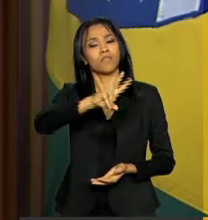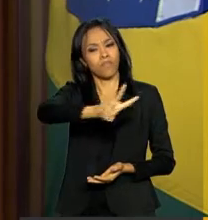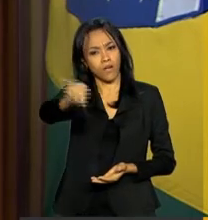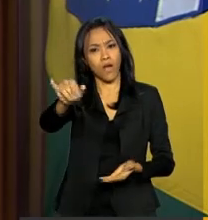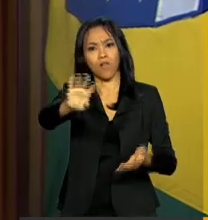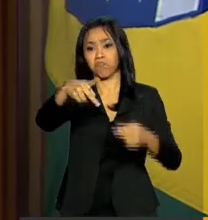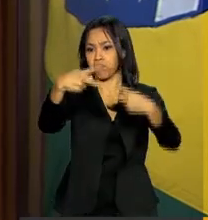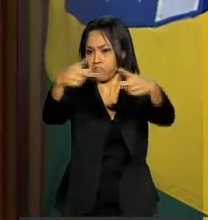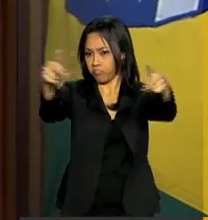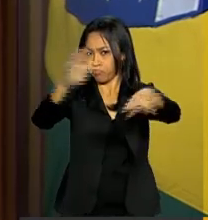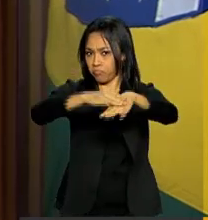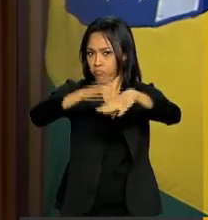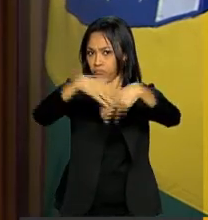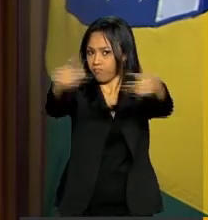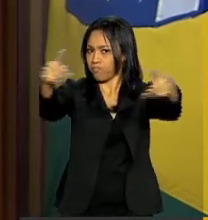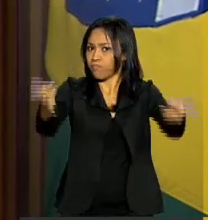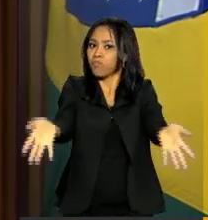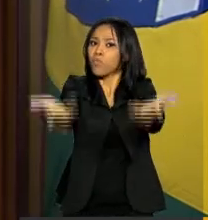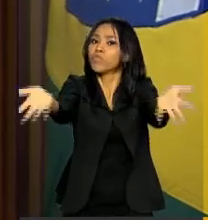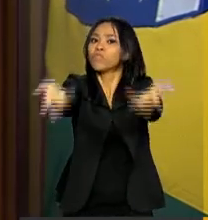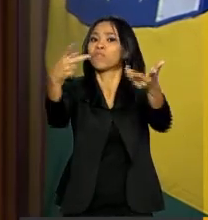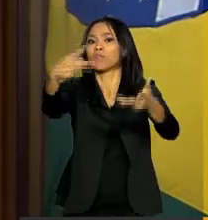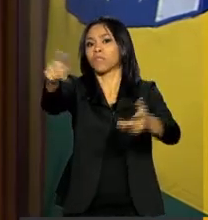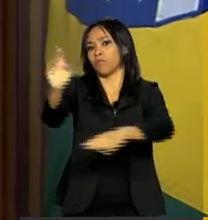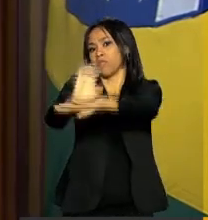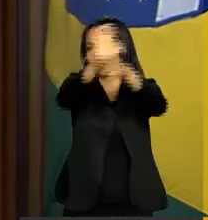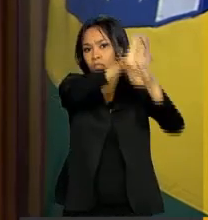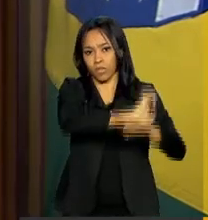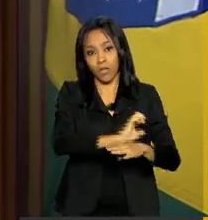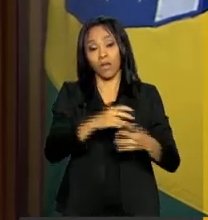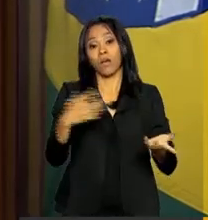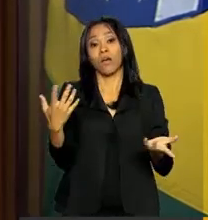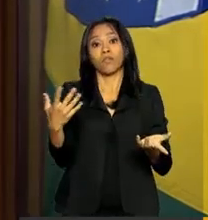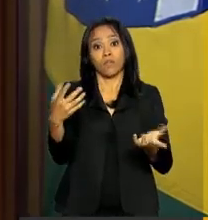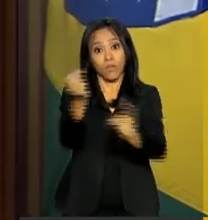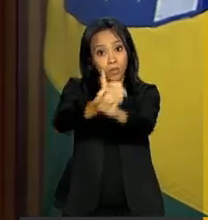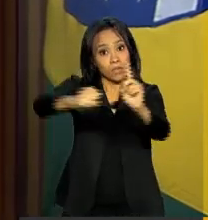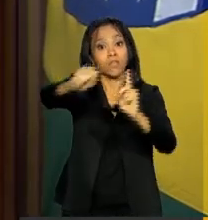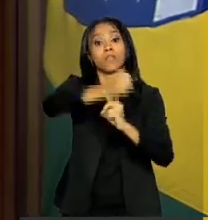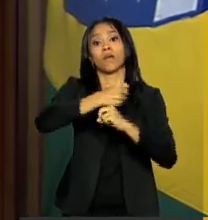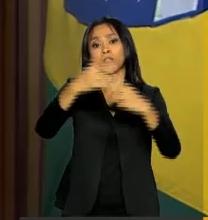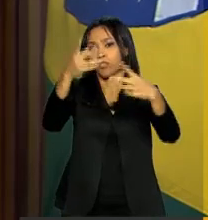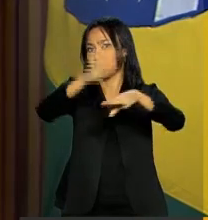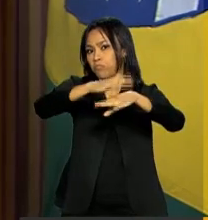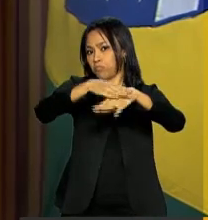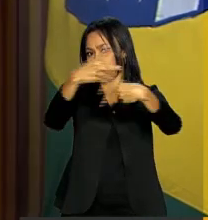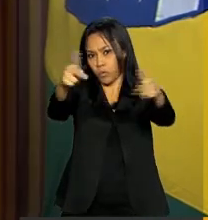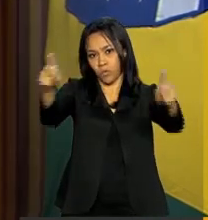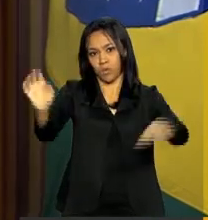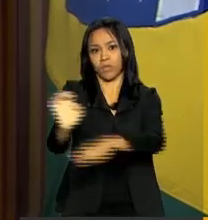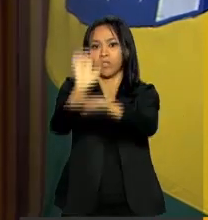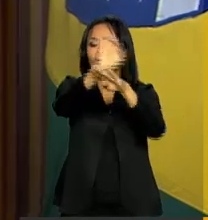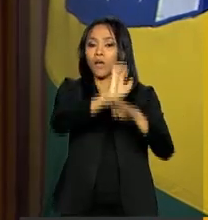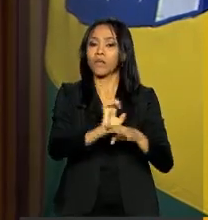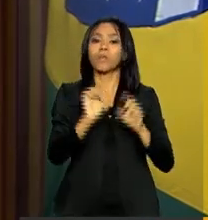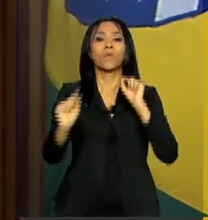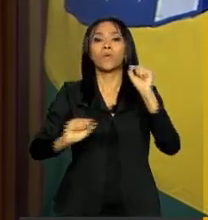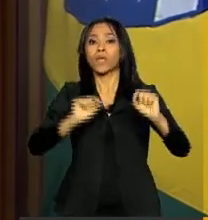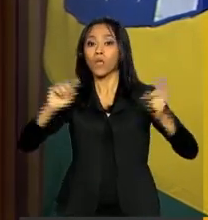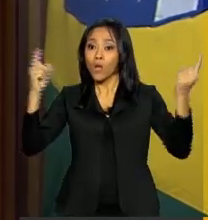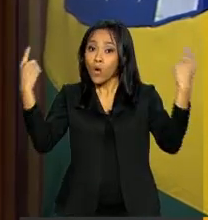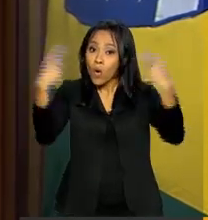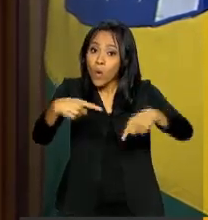as respectivas autoridades estaduais a sociedade civil dos seus estados para o combate à insegurança